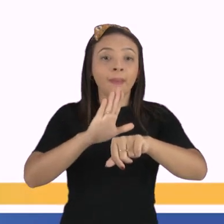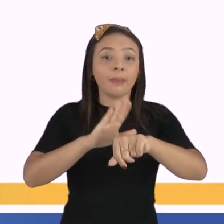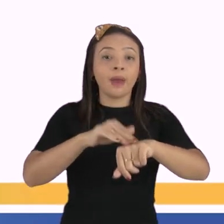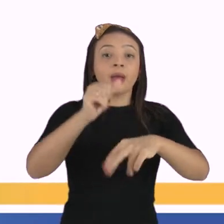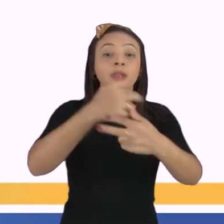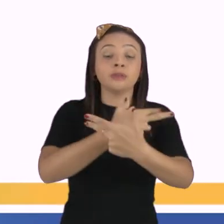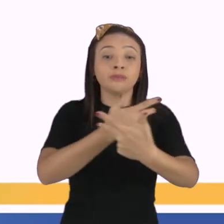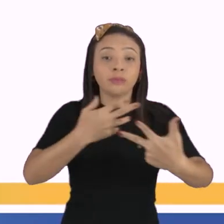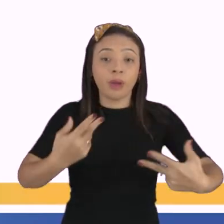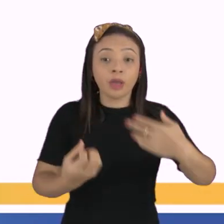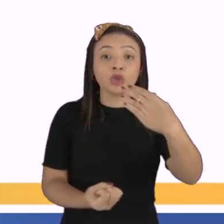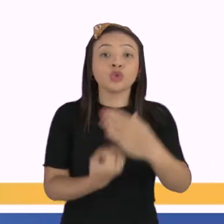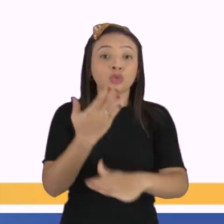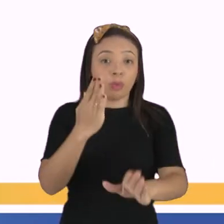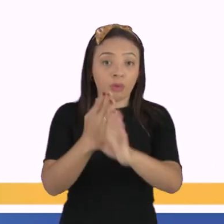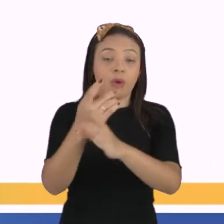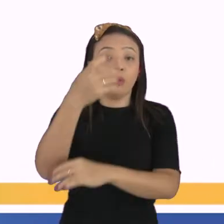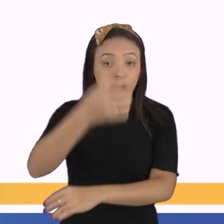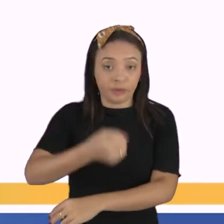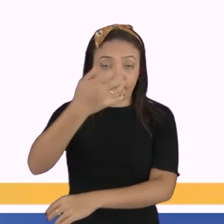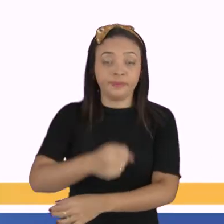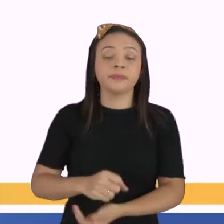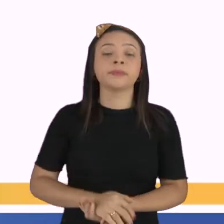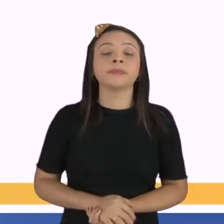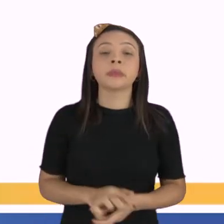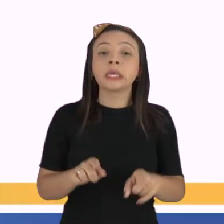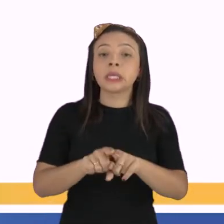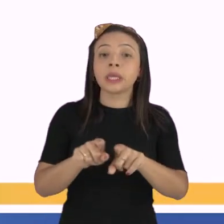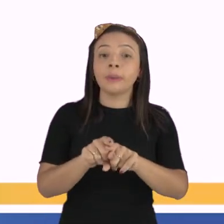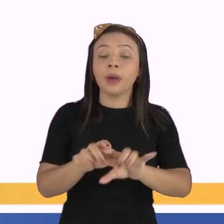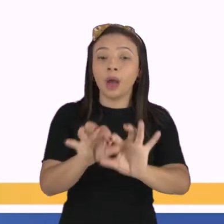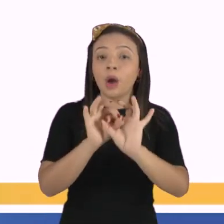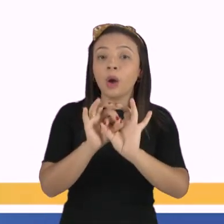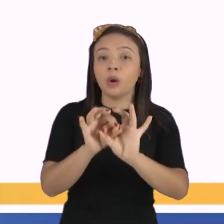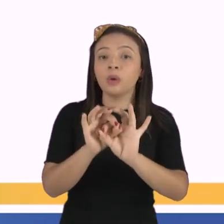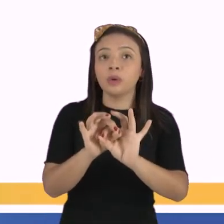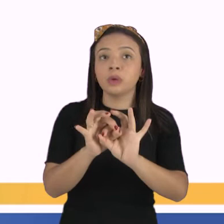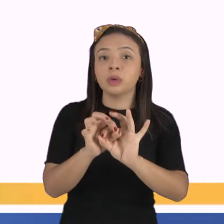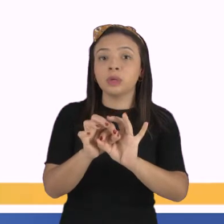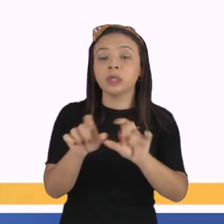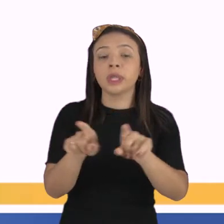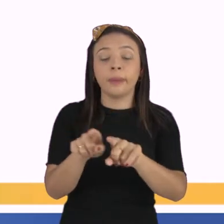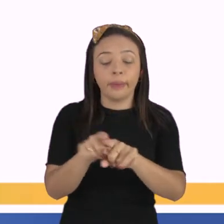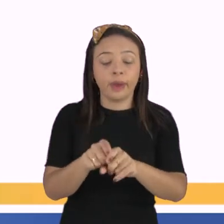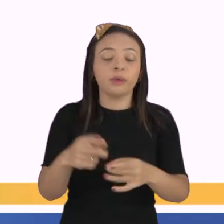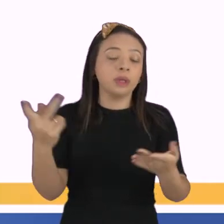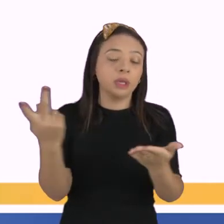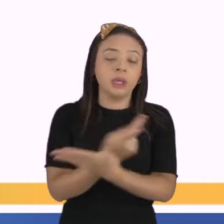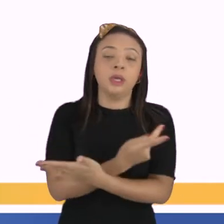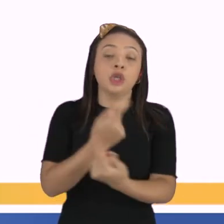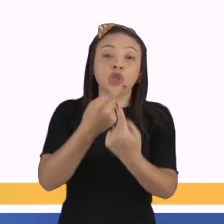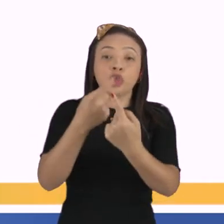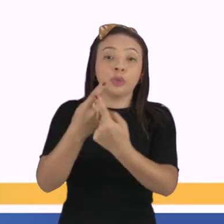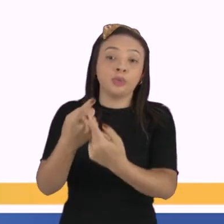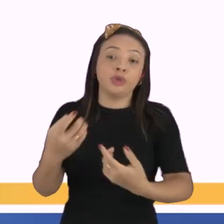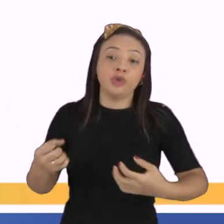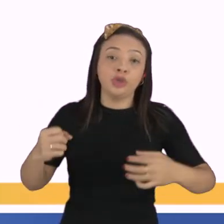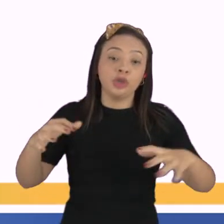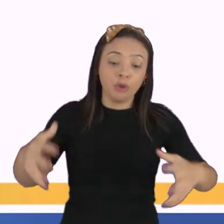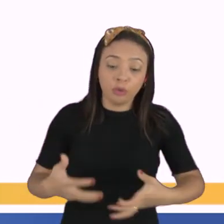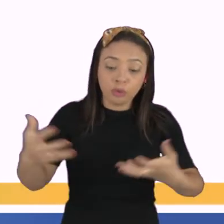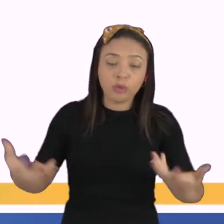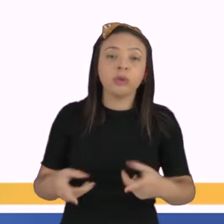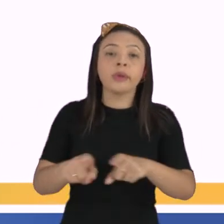lácteos. Além disso, esses cruzamentos eles também são usados em espécies vegetais, para aumentar a produção de trigo,